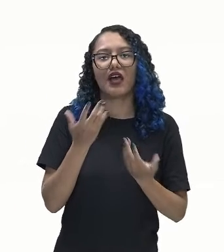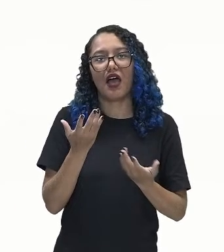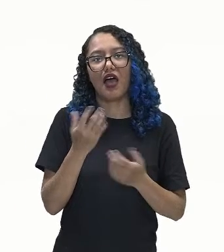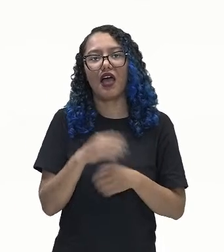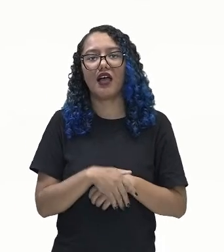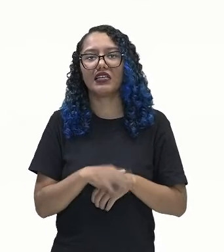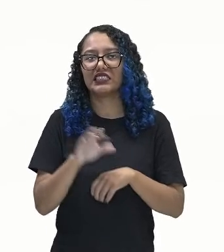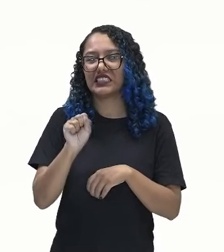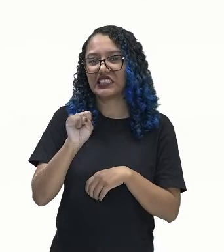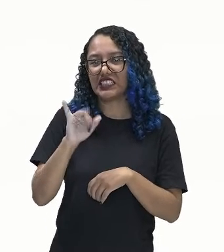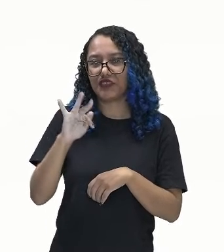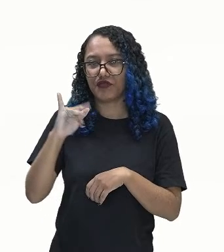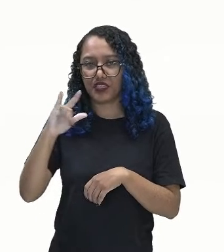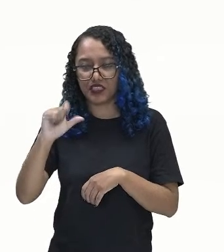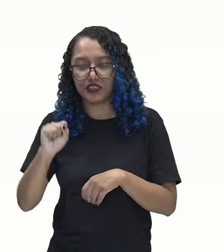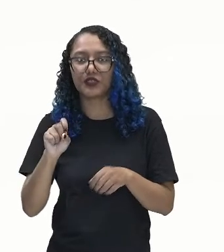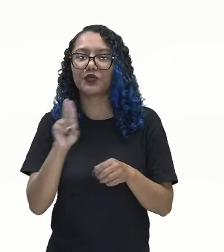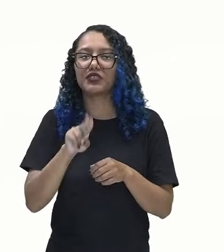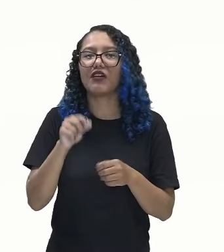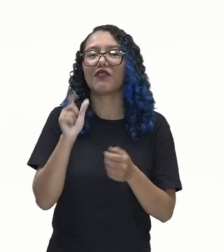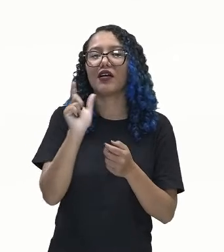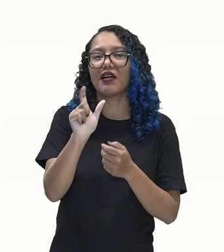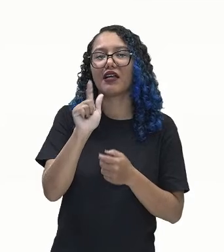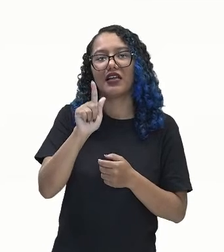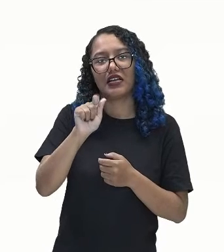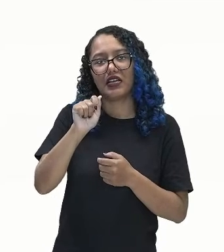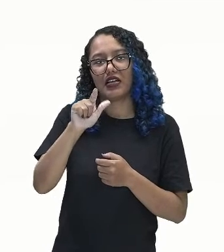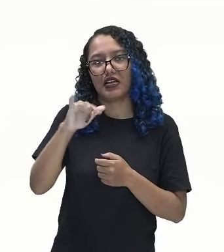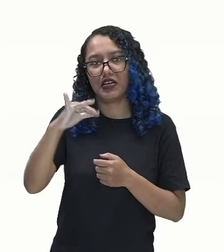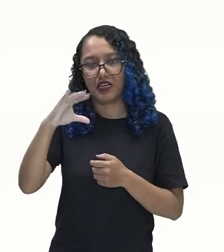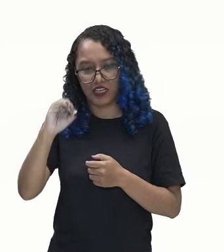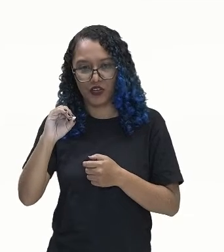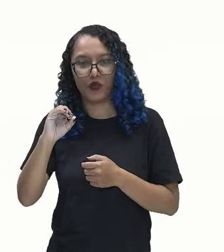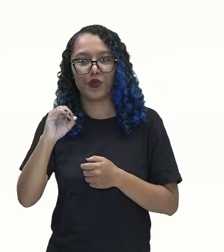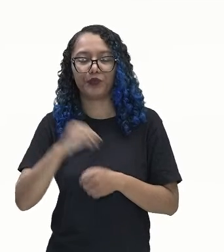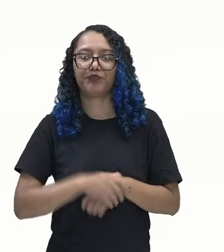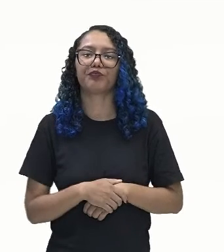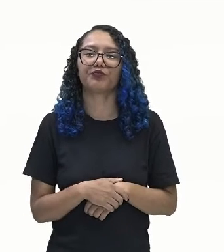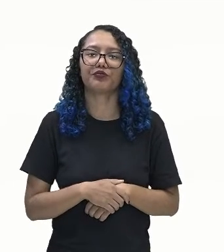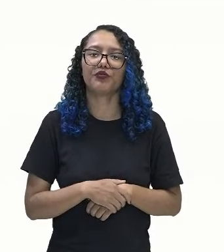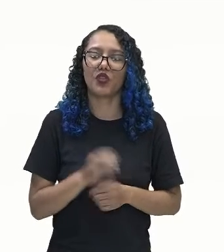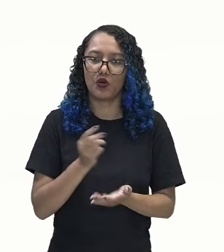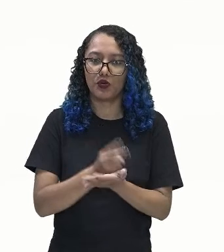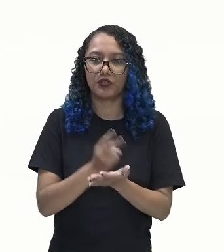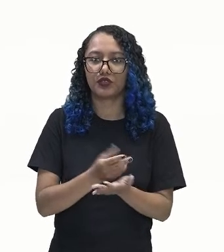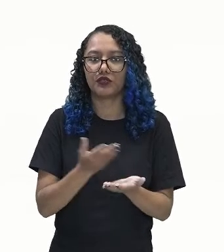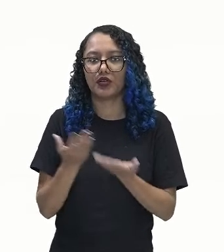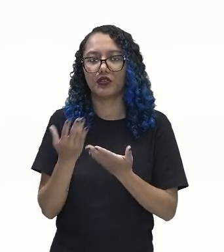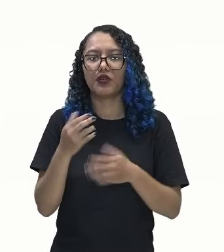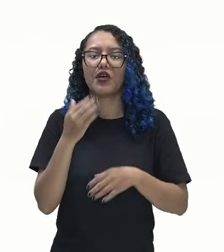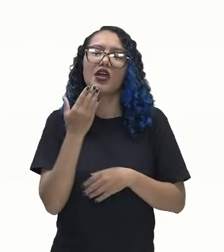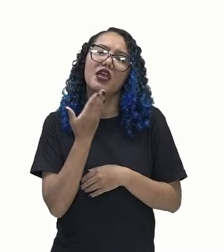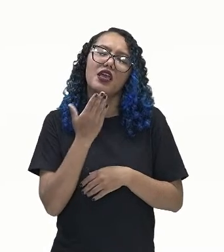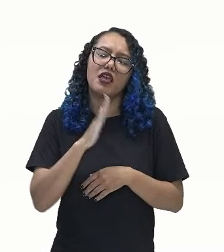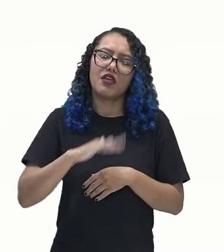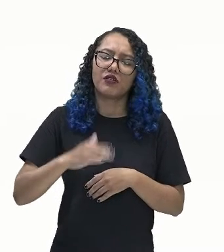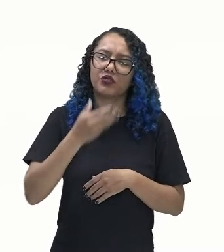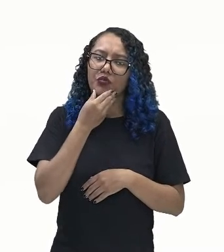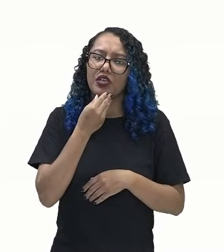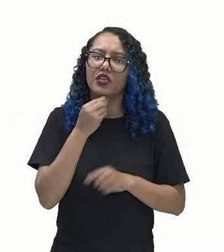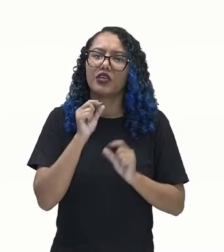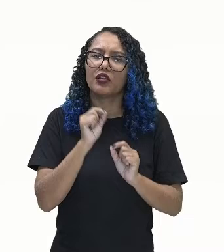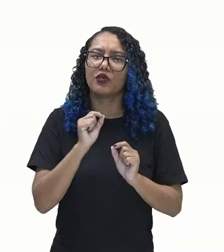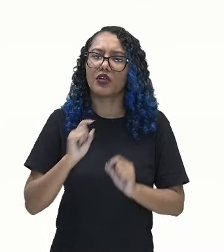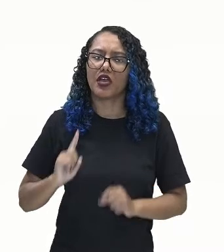pessoa tá com gálico, a gente já sabia o que se tratava. E aí, falava assim, os meninos, lombrigas. Eu acho que essa aqui é a mais fácil